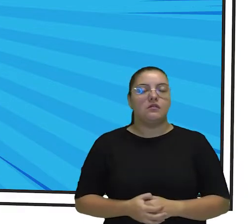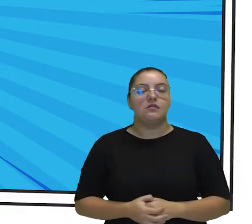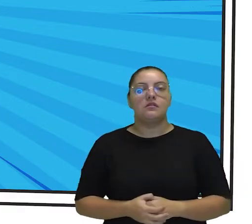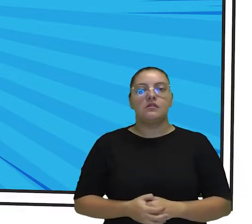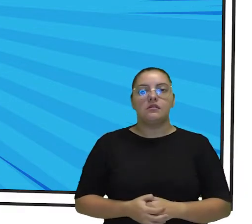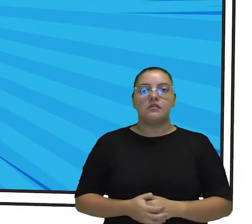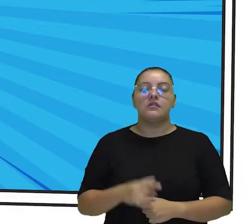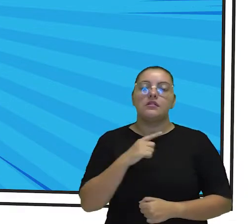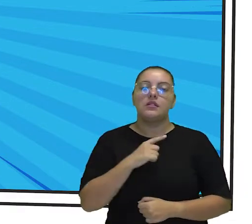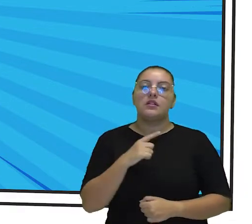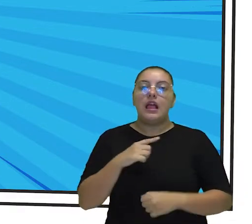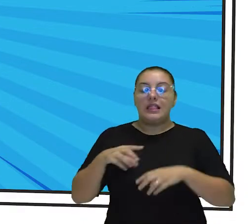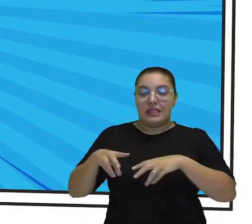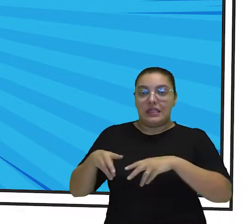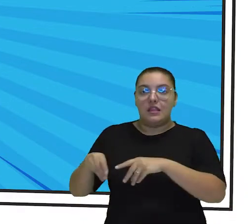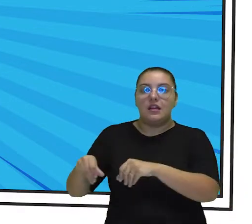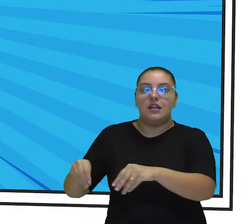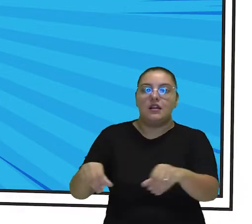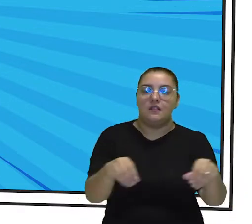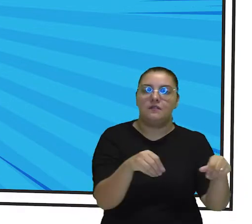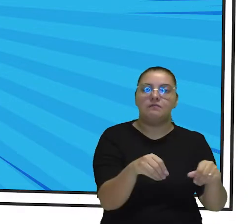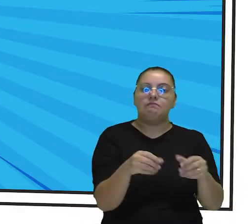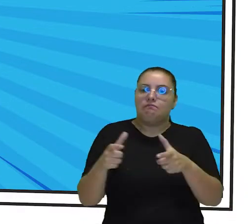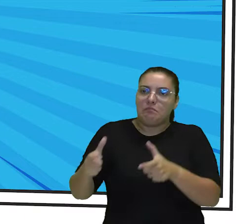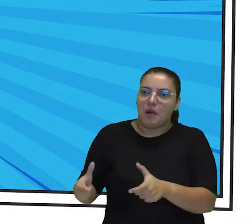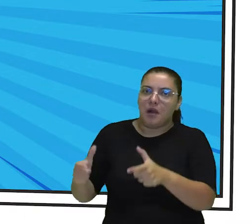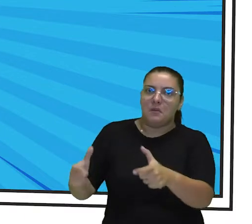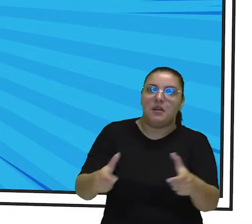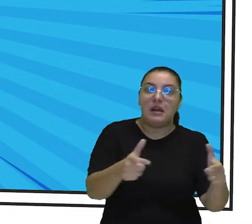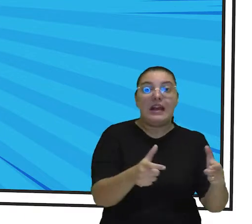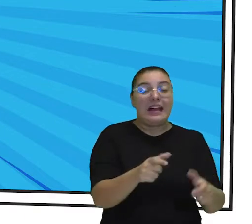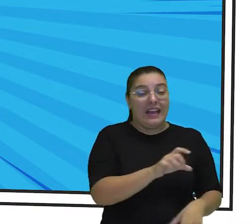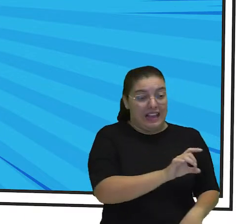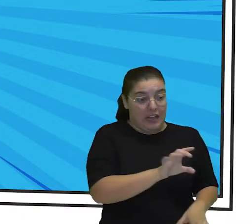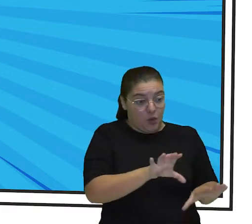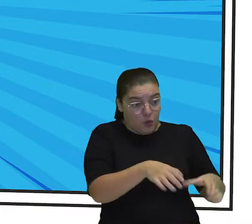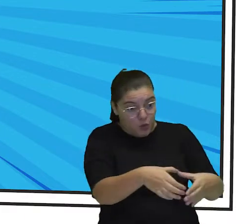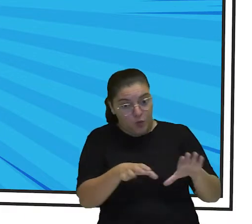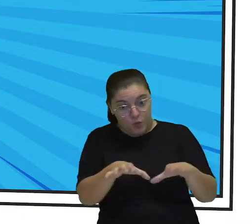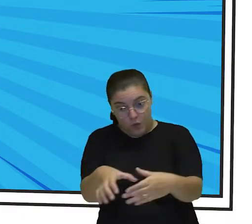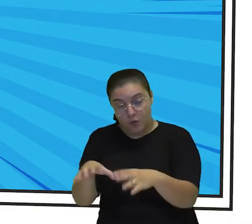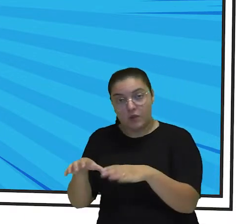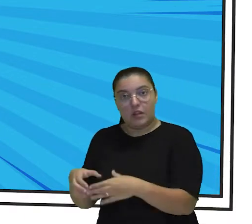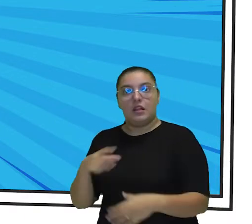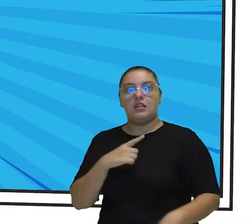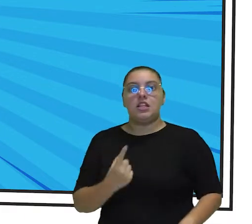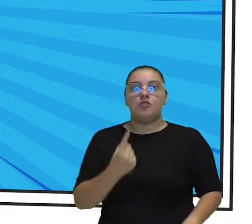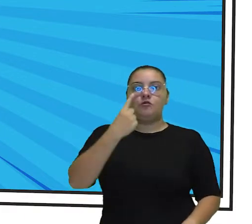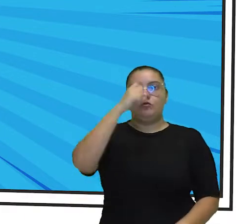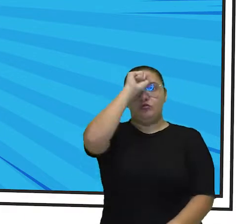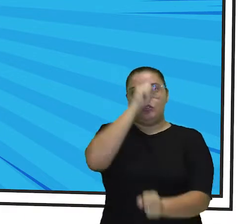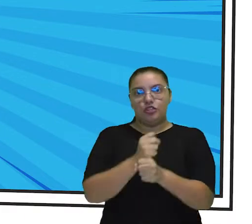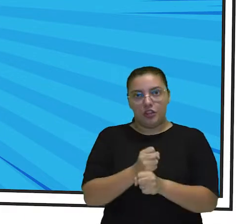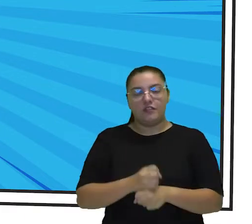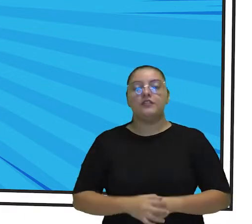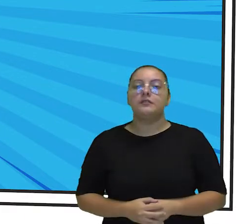criaram várias terras. Cada povo desse, ele tinha um chefe.